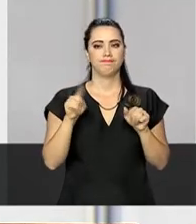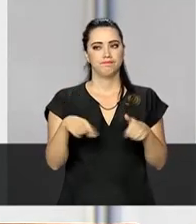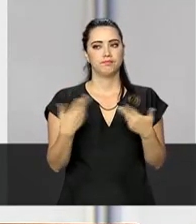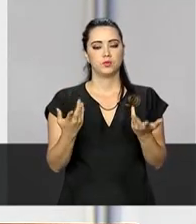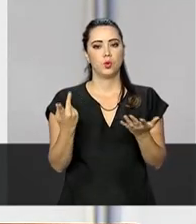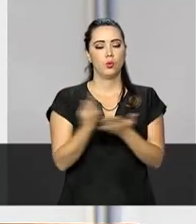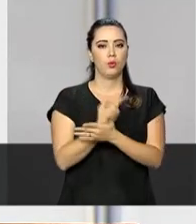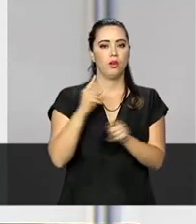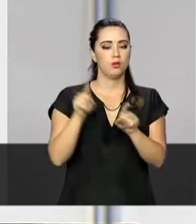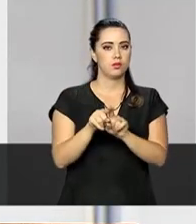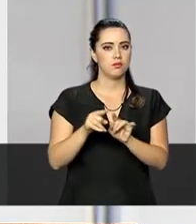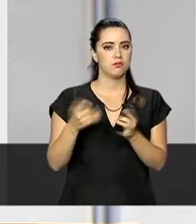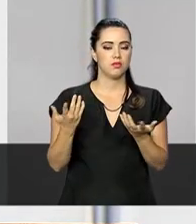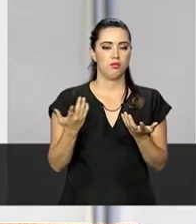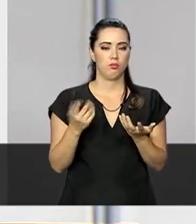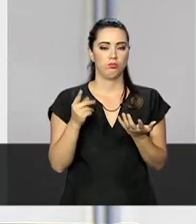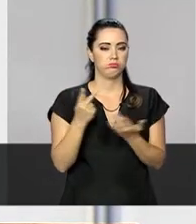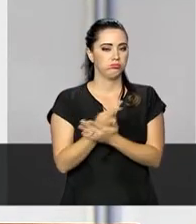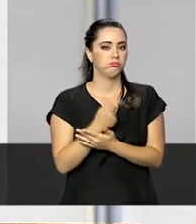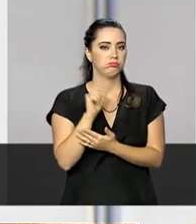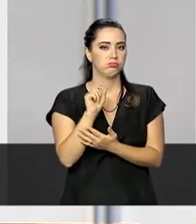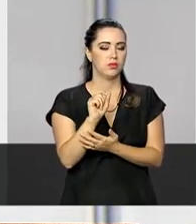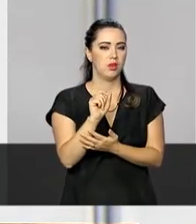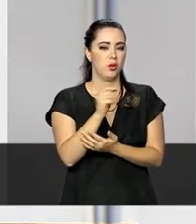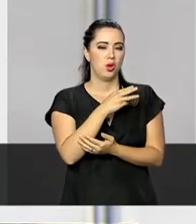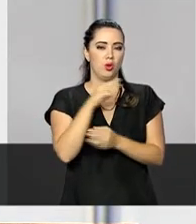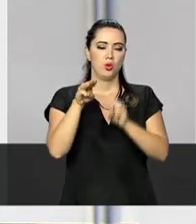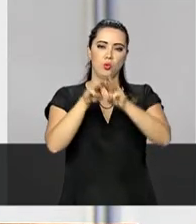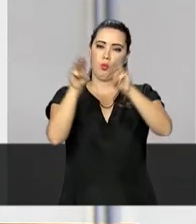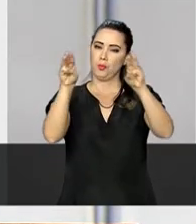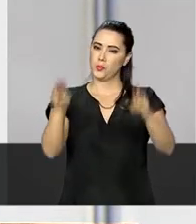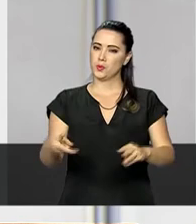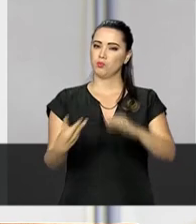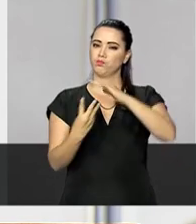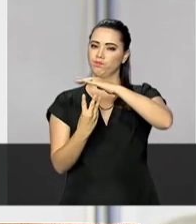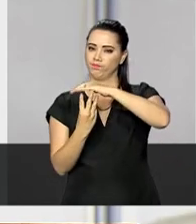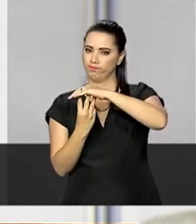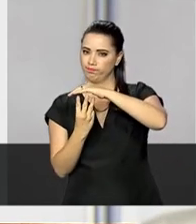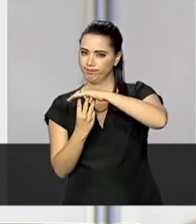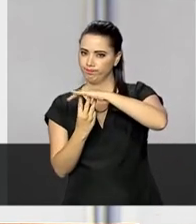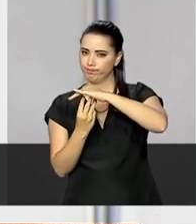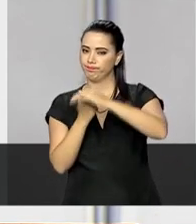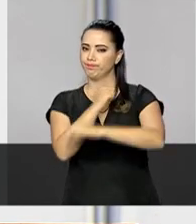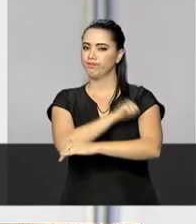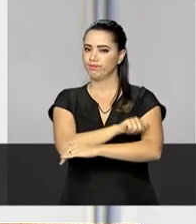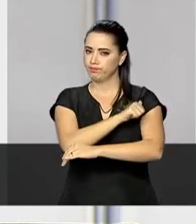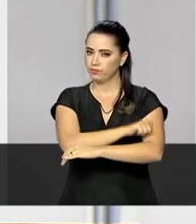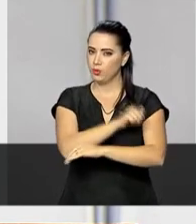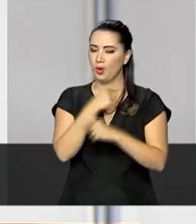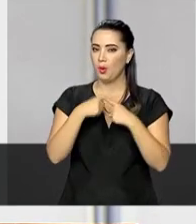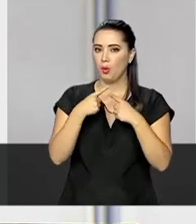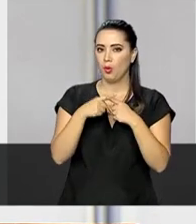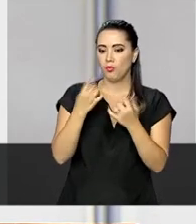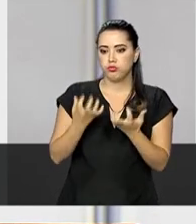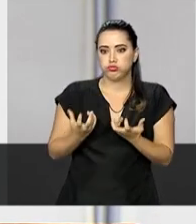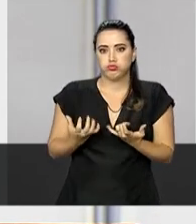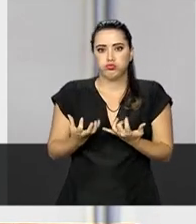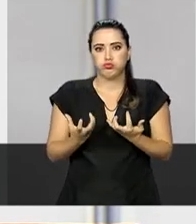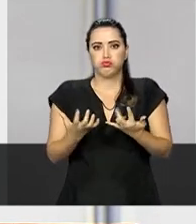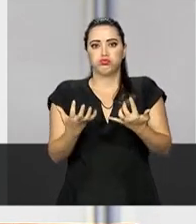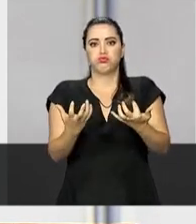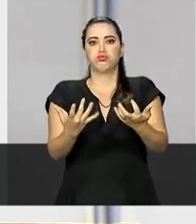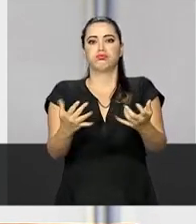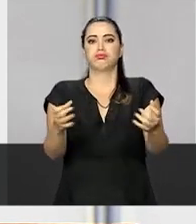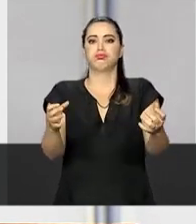o que aconteceu no museu nacional porque o incêndio destruiu não